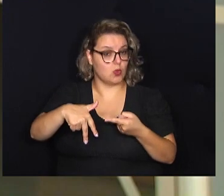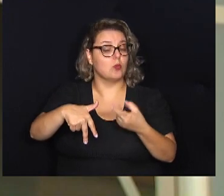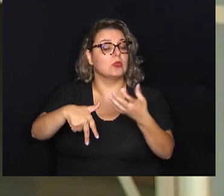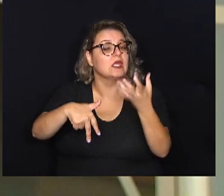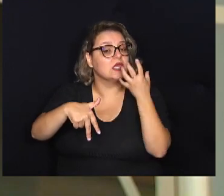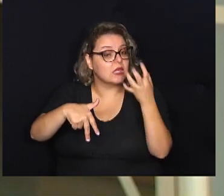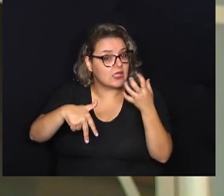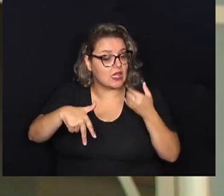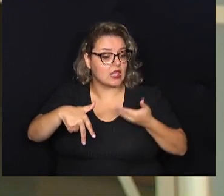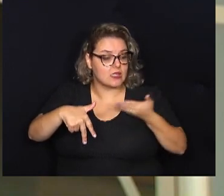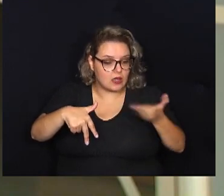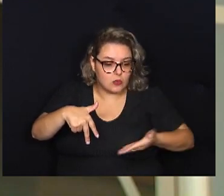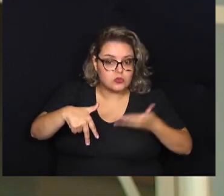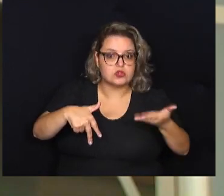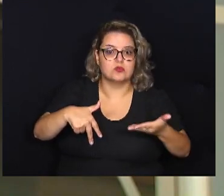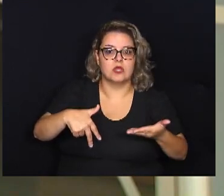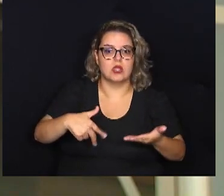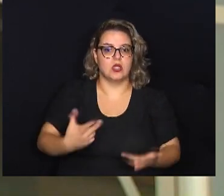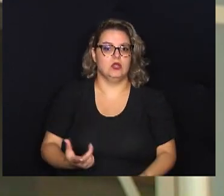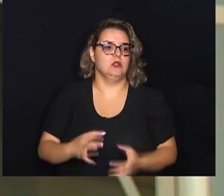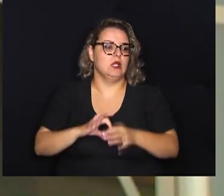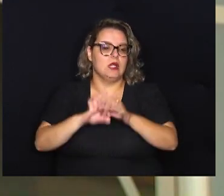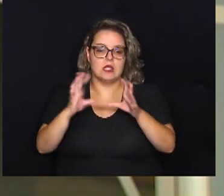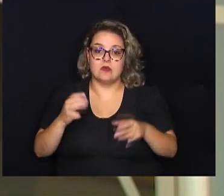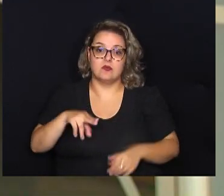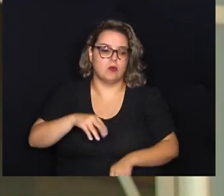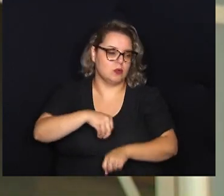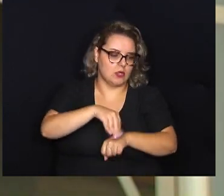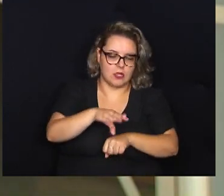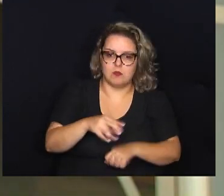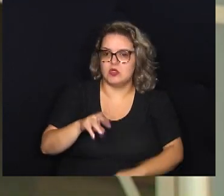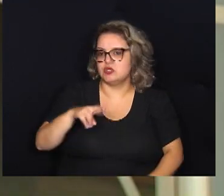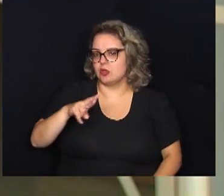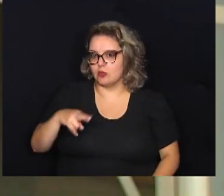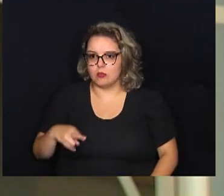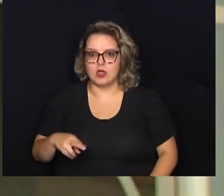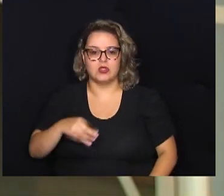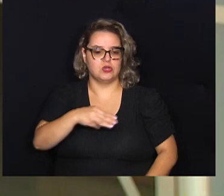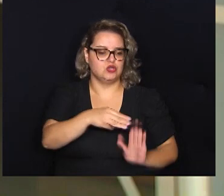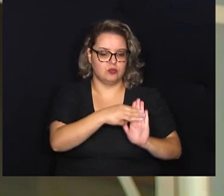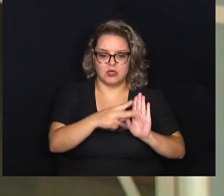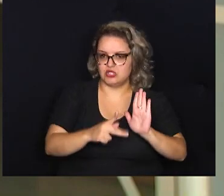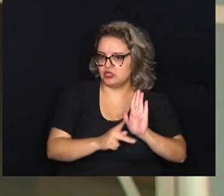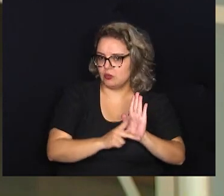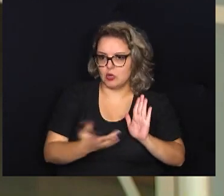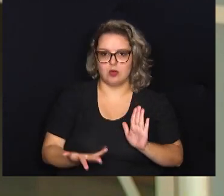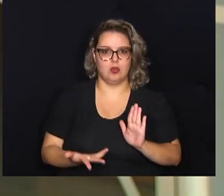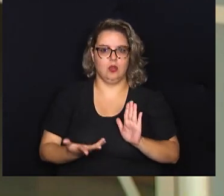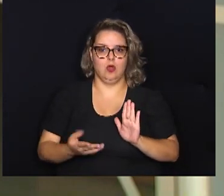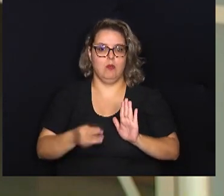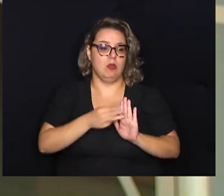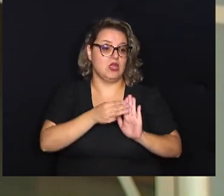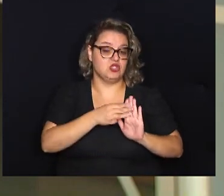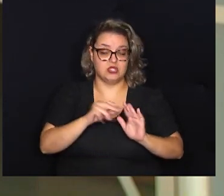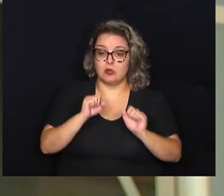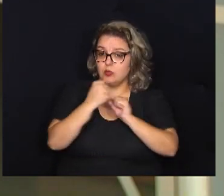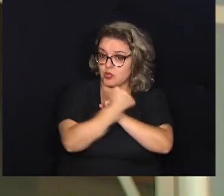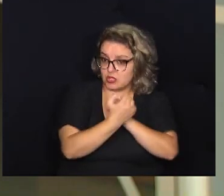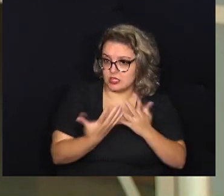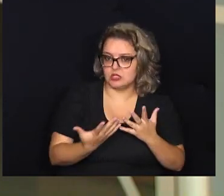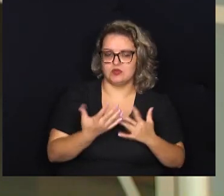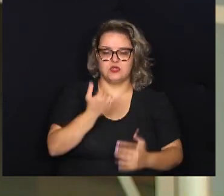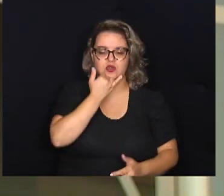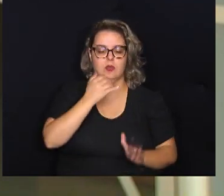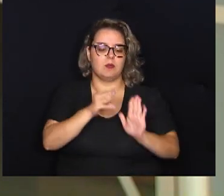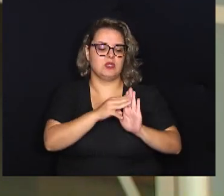forma espontânea ou por encaminhamento em razão de alguma medida protetiva, por encaminhamento através das delegacias ou da